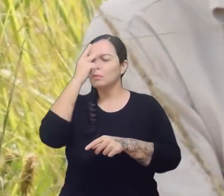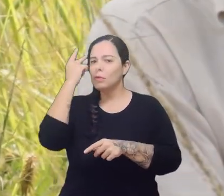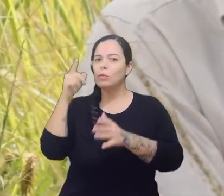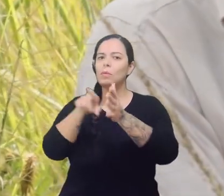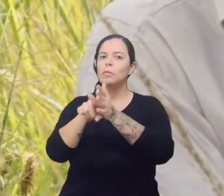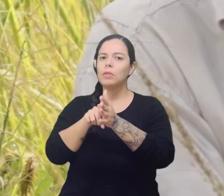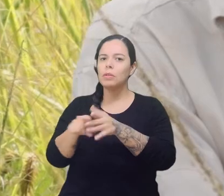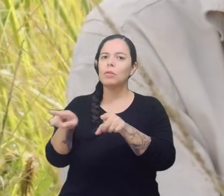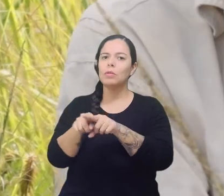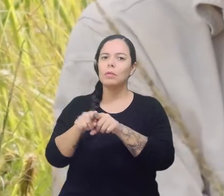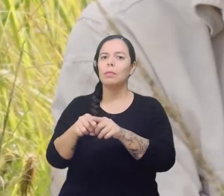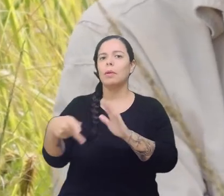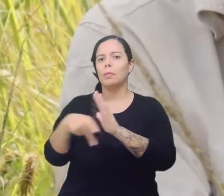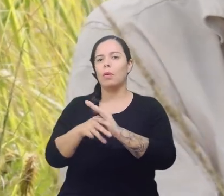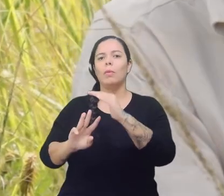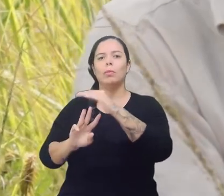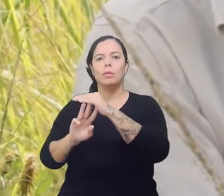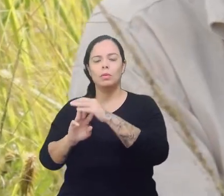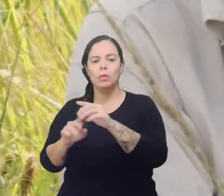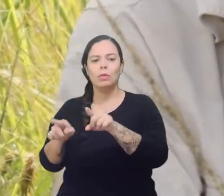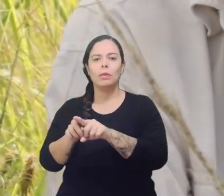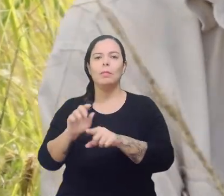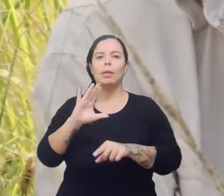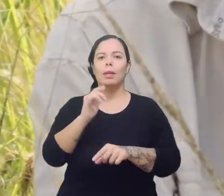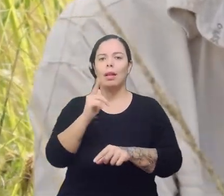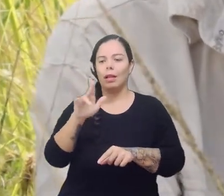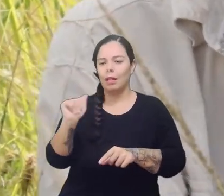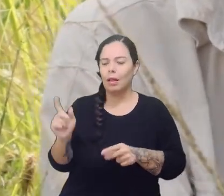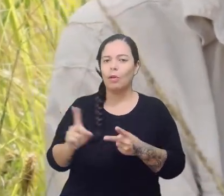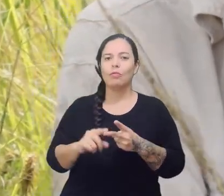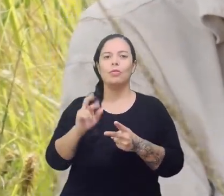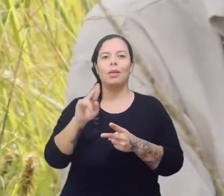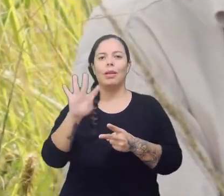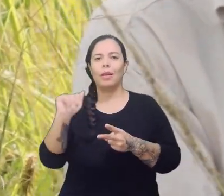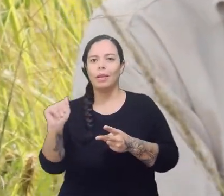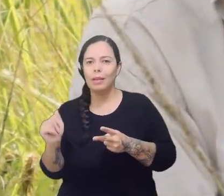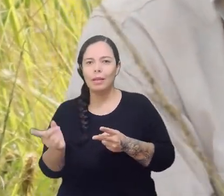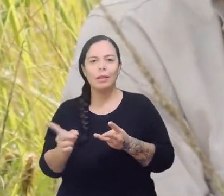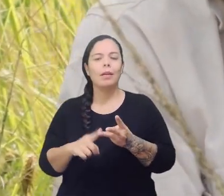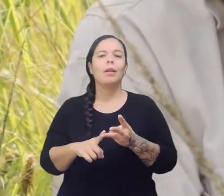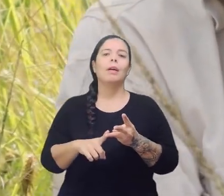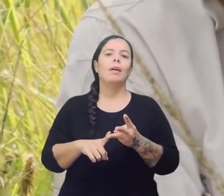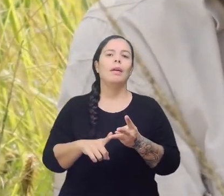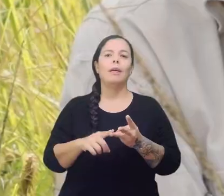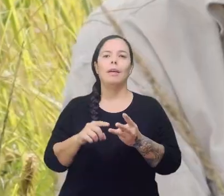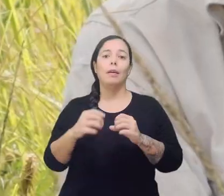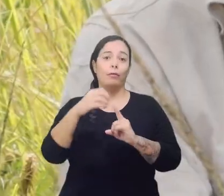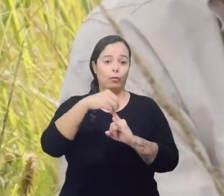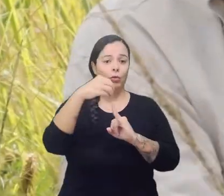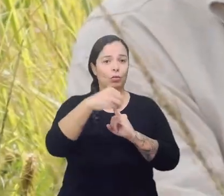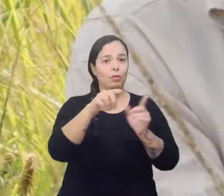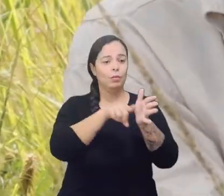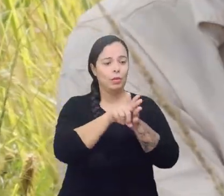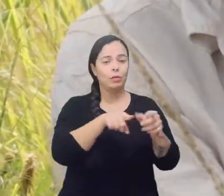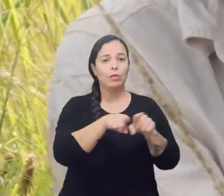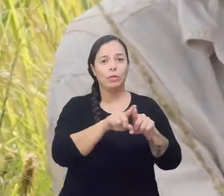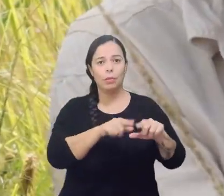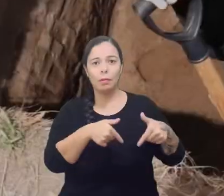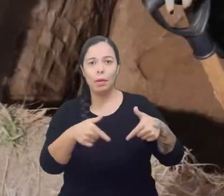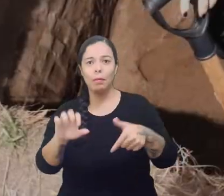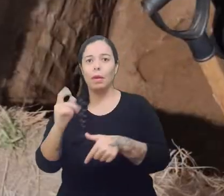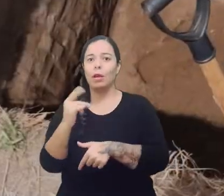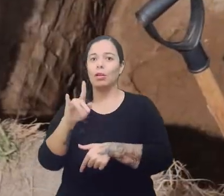Cláudia Carvalho, Rita Schirliber, né, da Fiocruz também, Sheila Mendonça de Souza, é